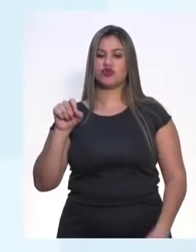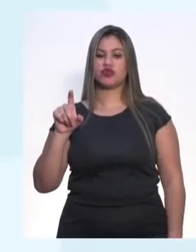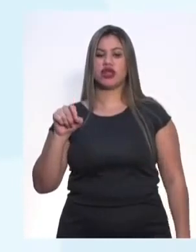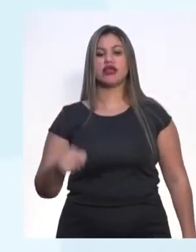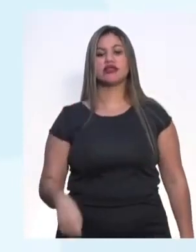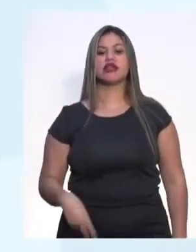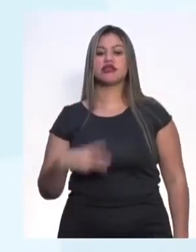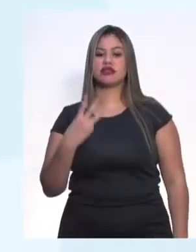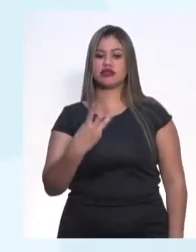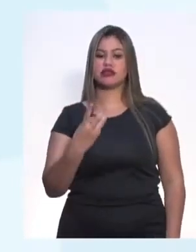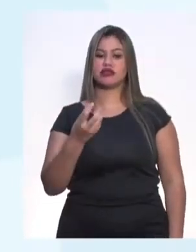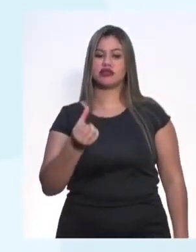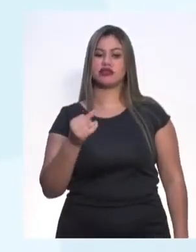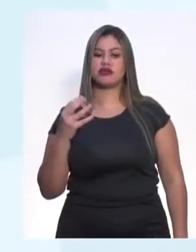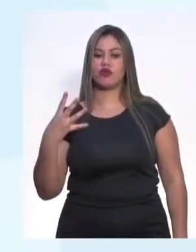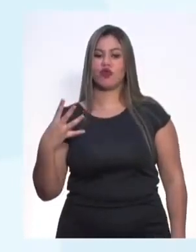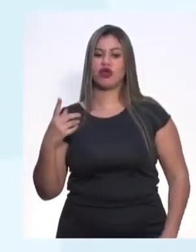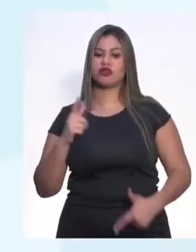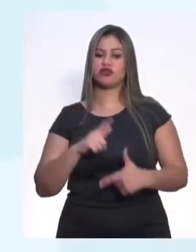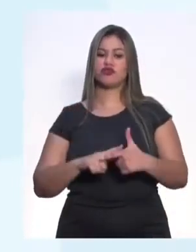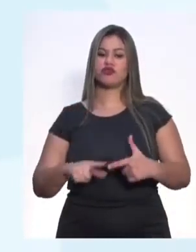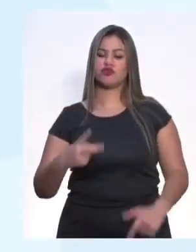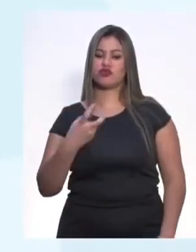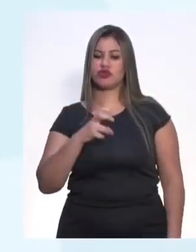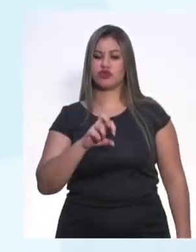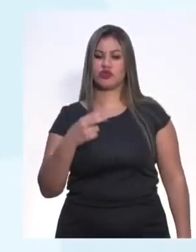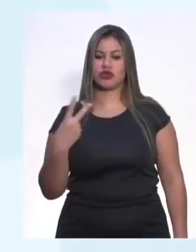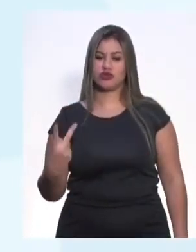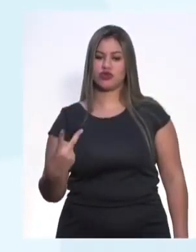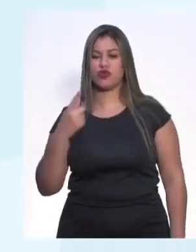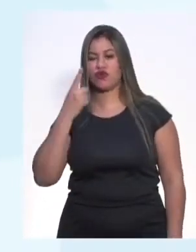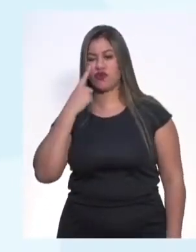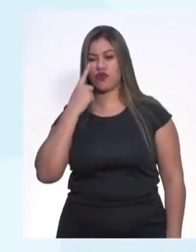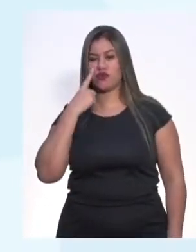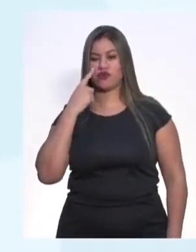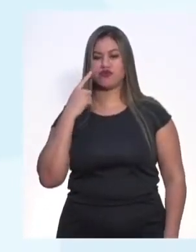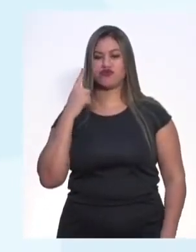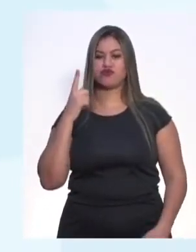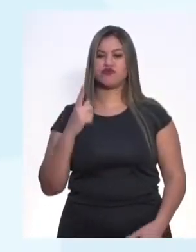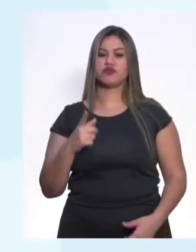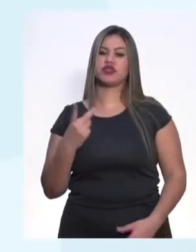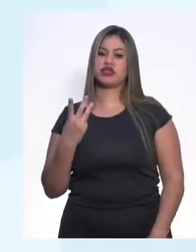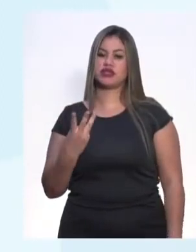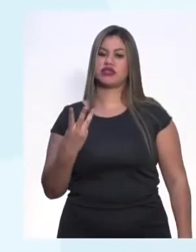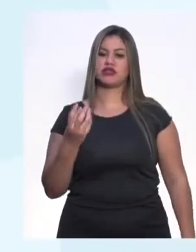então, 364 dividido por 52. Vamos fazer a continha aqui do lado.